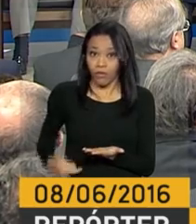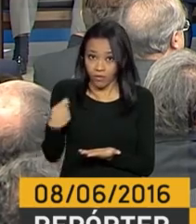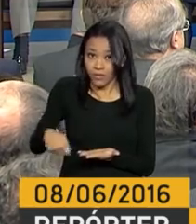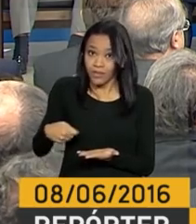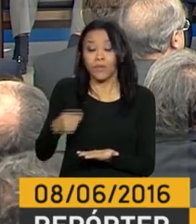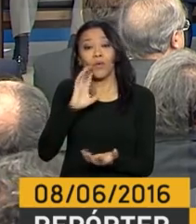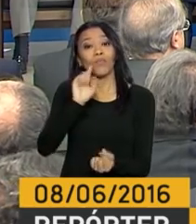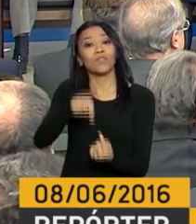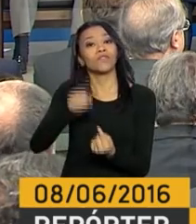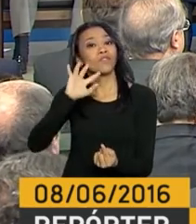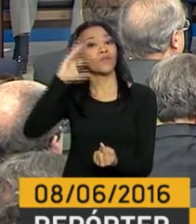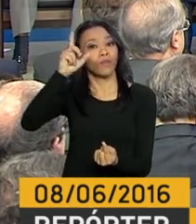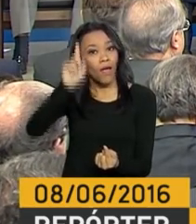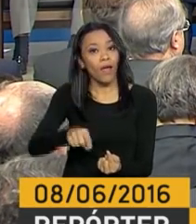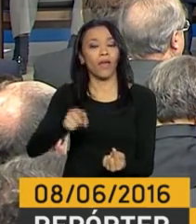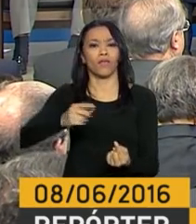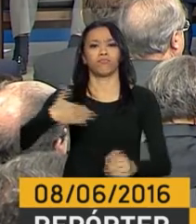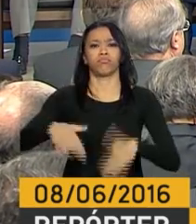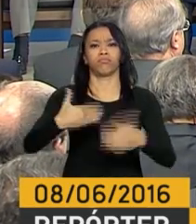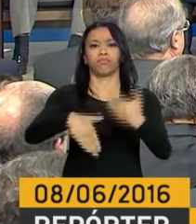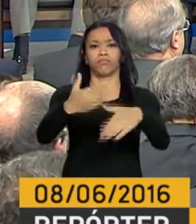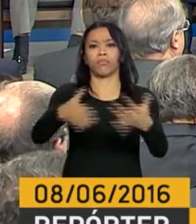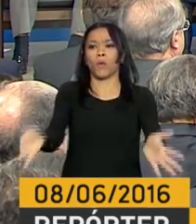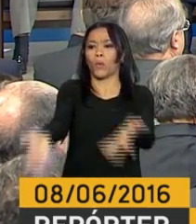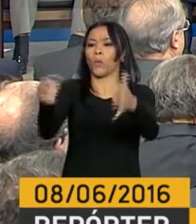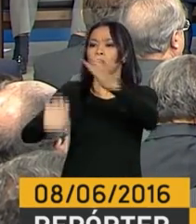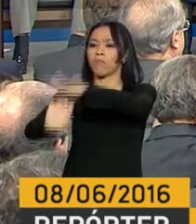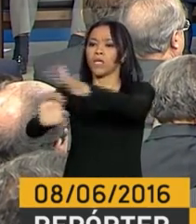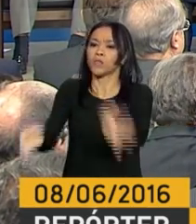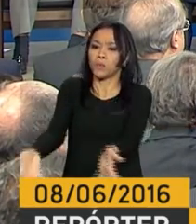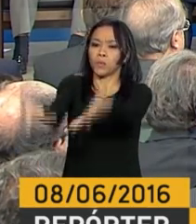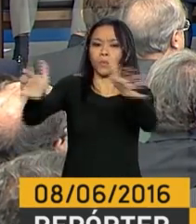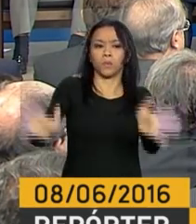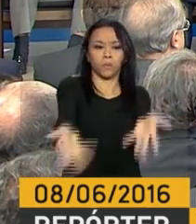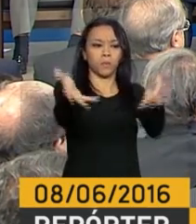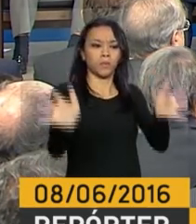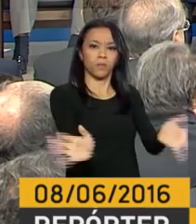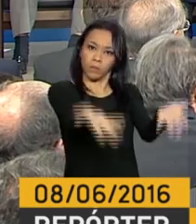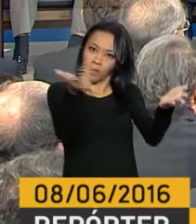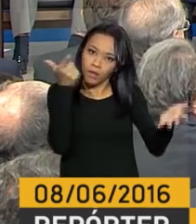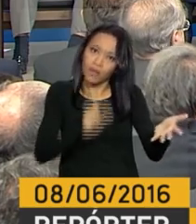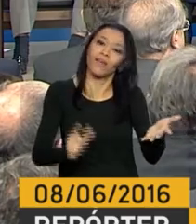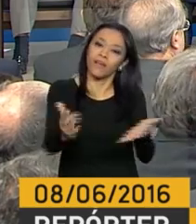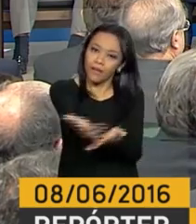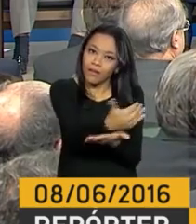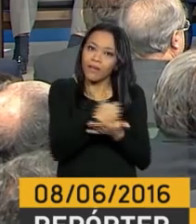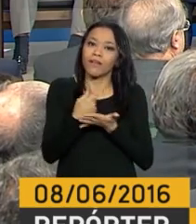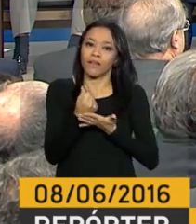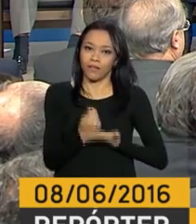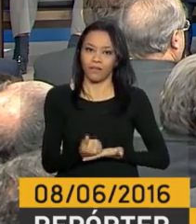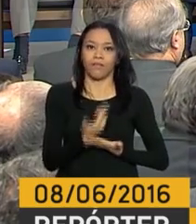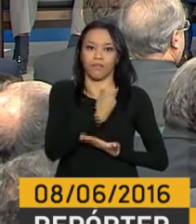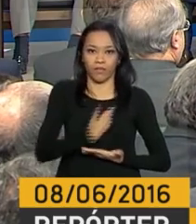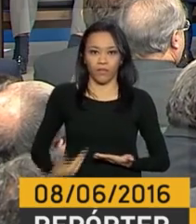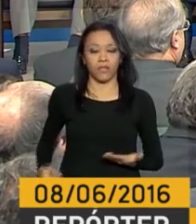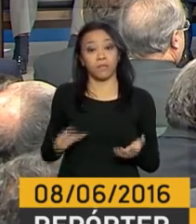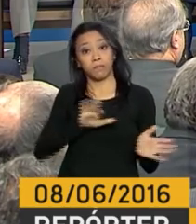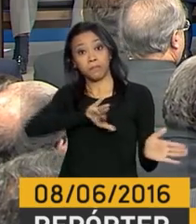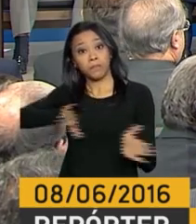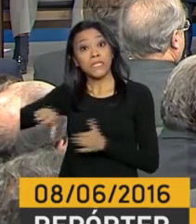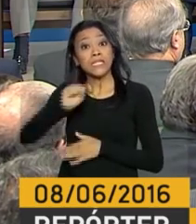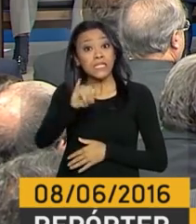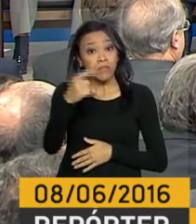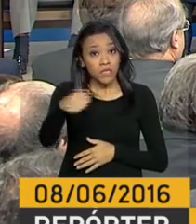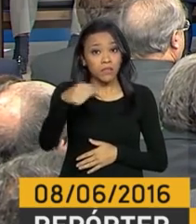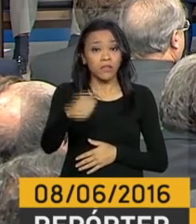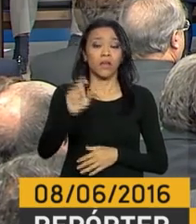senhor sabe que cada ponto de crescimento do do PIB é 1.5 que cresce a arrecadação se nós precisamos gerar empregos já